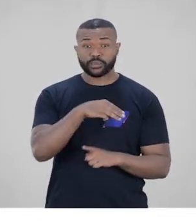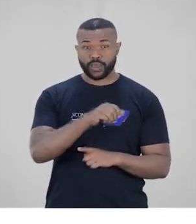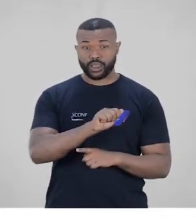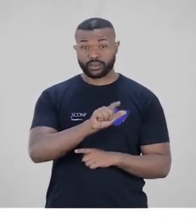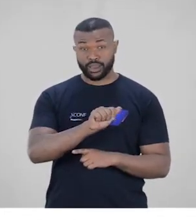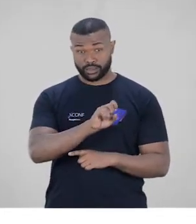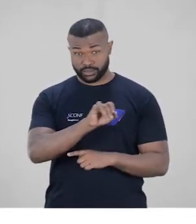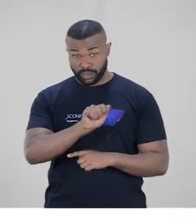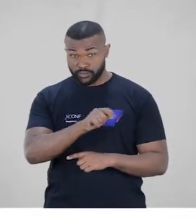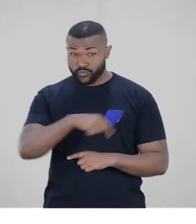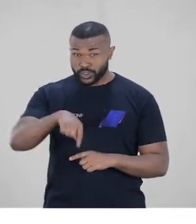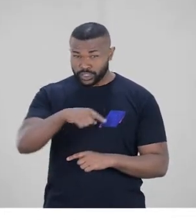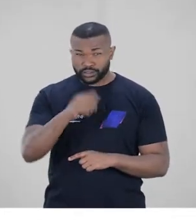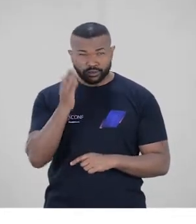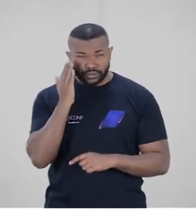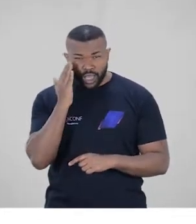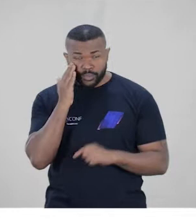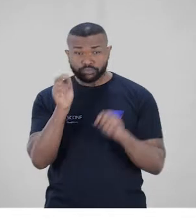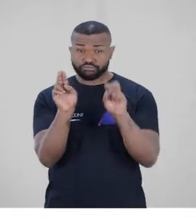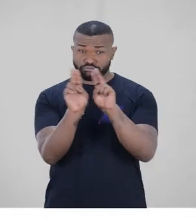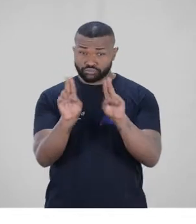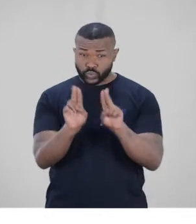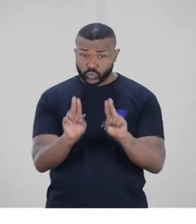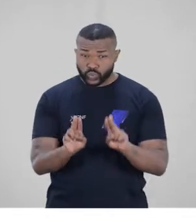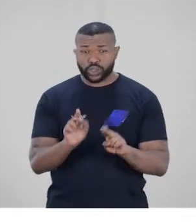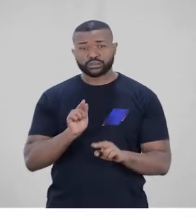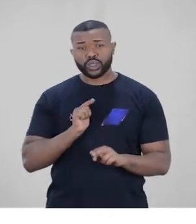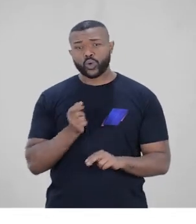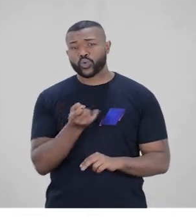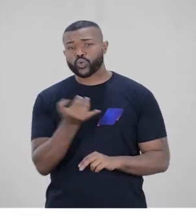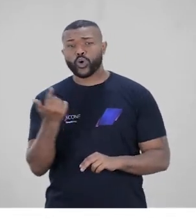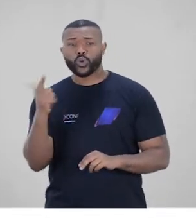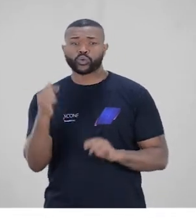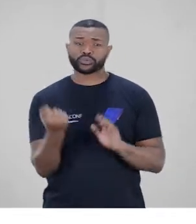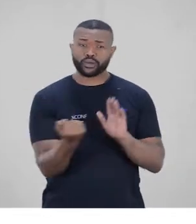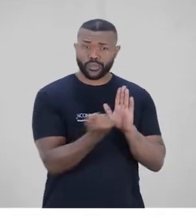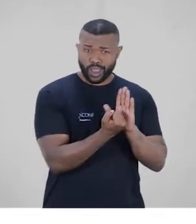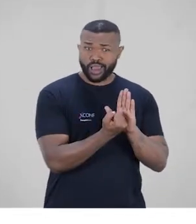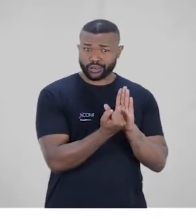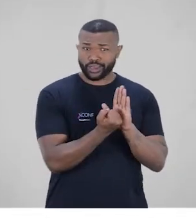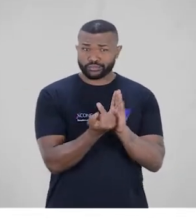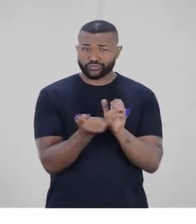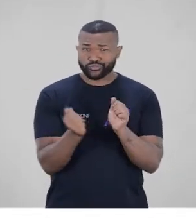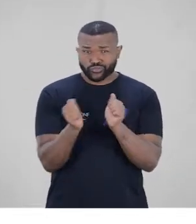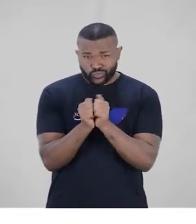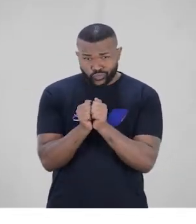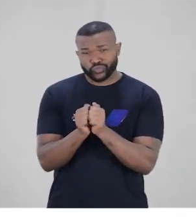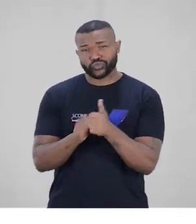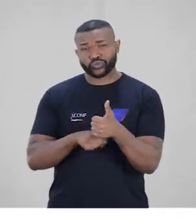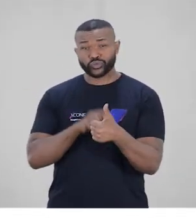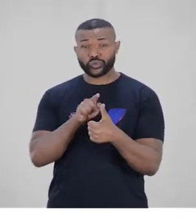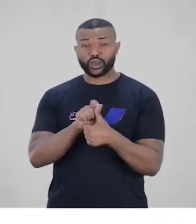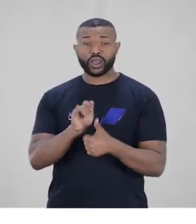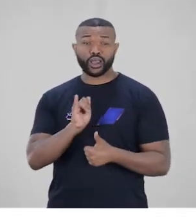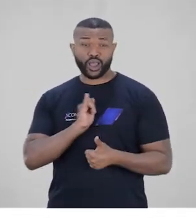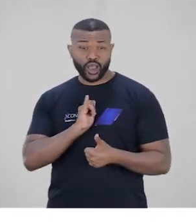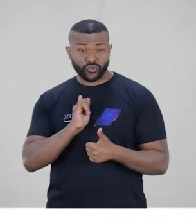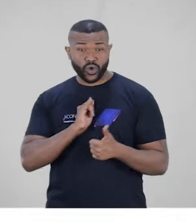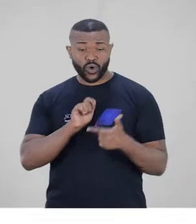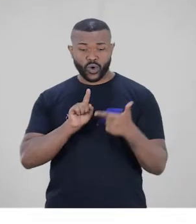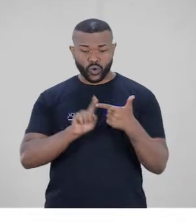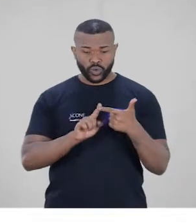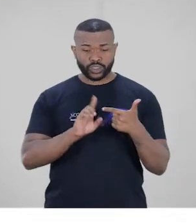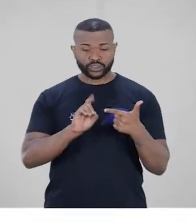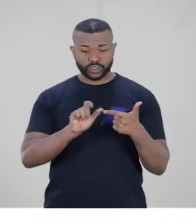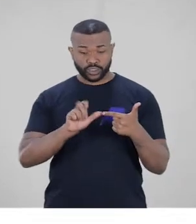mundo sabe, mas a Natura tem algumas outras marcas debaixo do guarda-chuva dela. São elas Avon, The